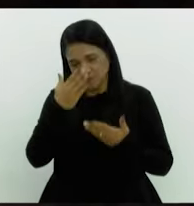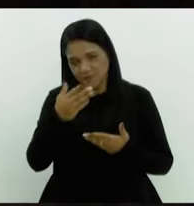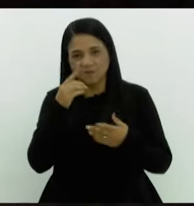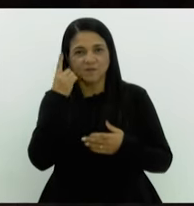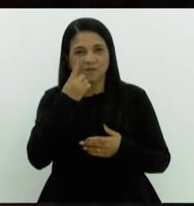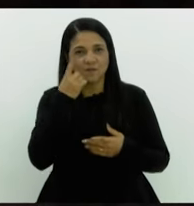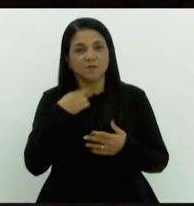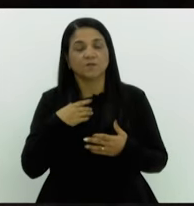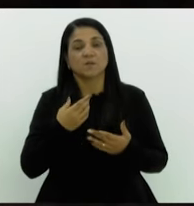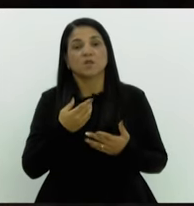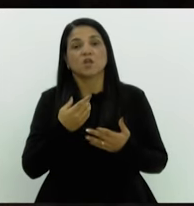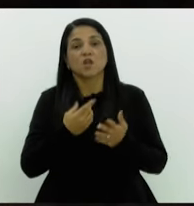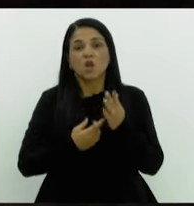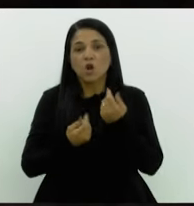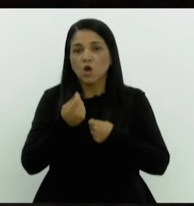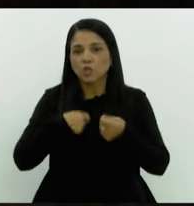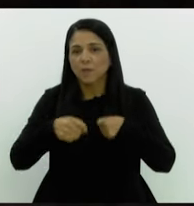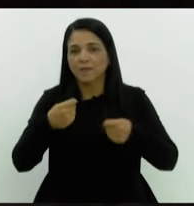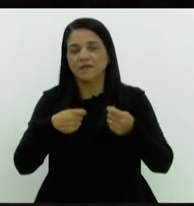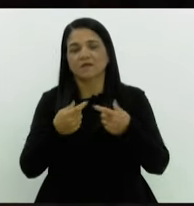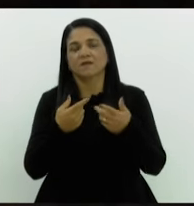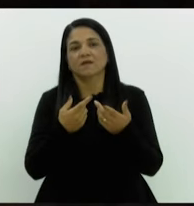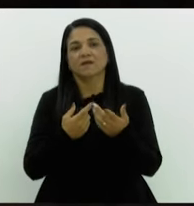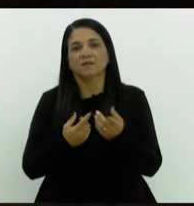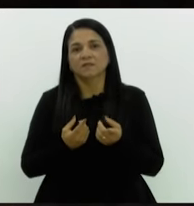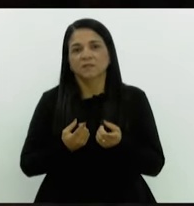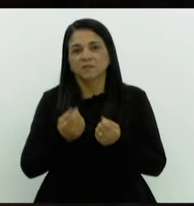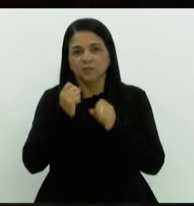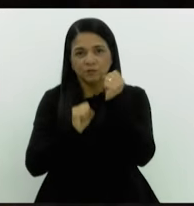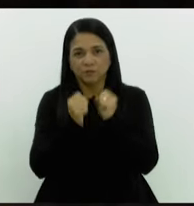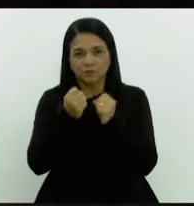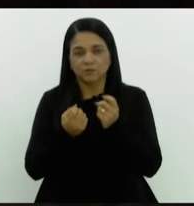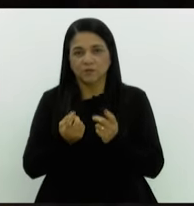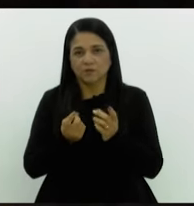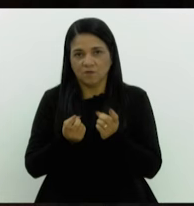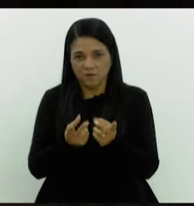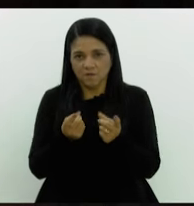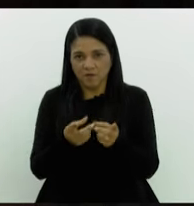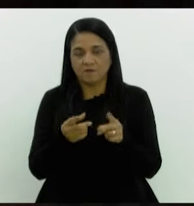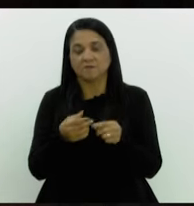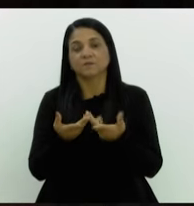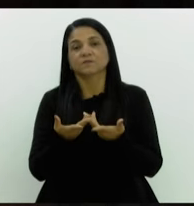Parecer Economia, Indústria e Comércio, Anderson Moraes.